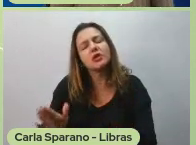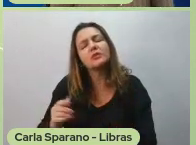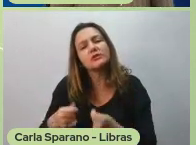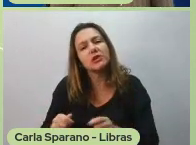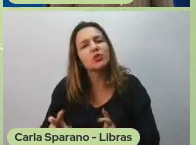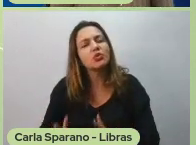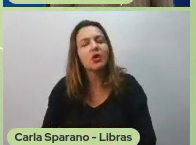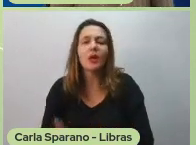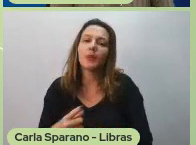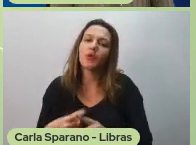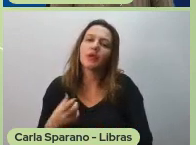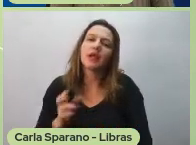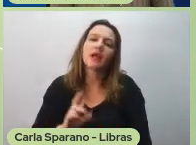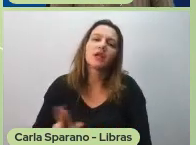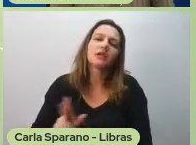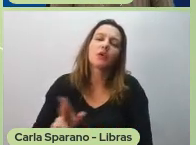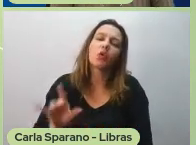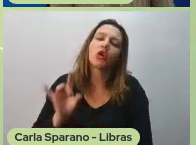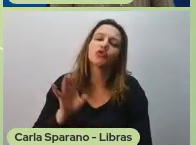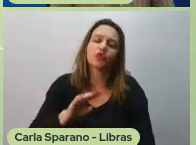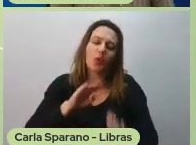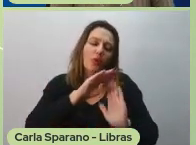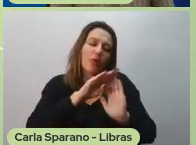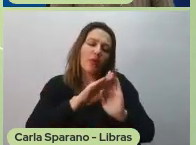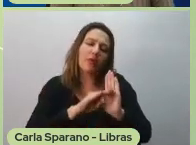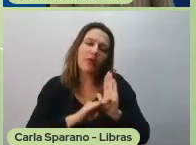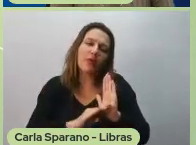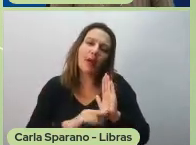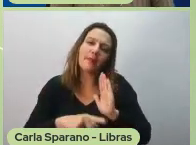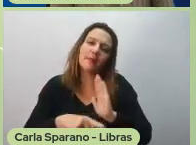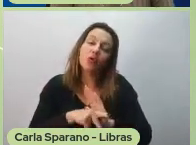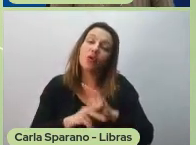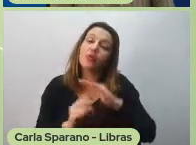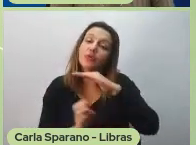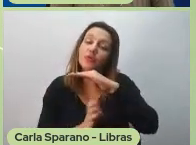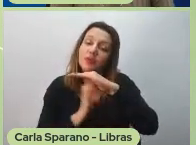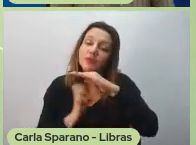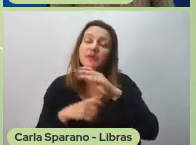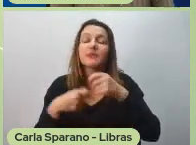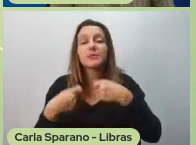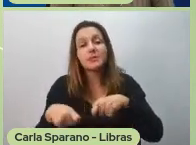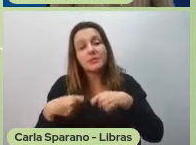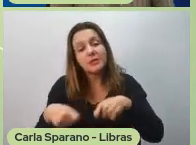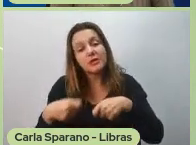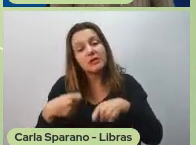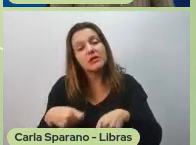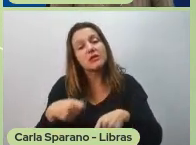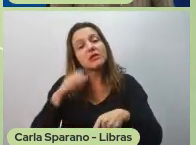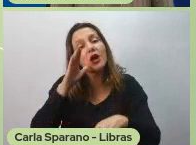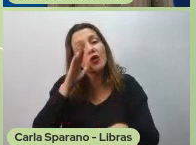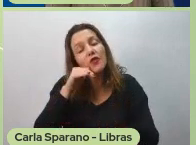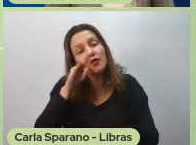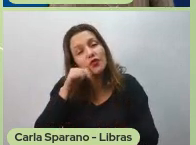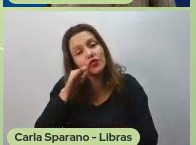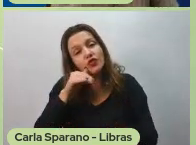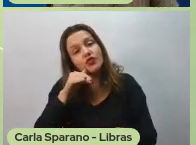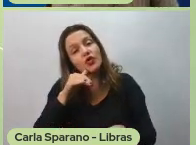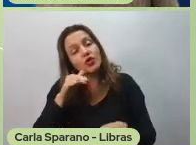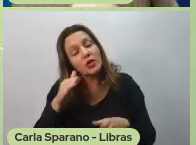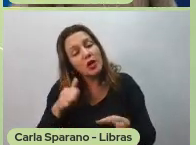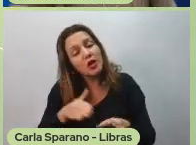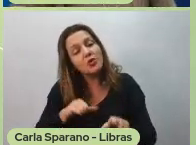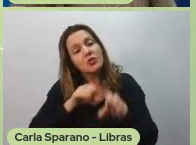é só um programa da empresa, né? É preciso, sim, educar os colaboradores para